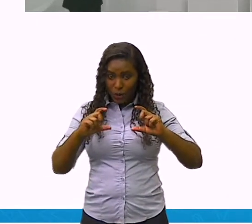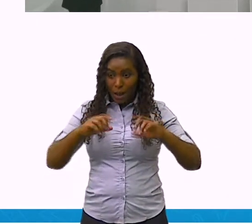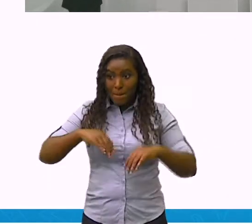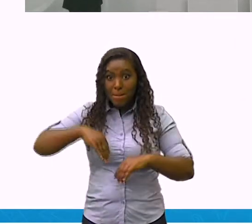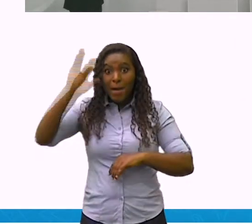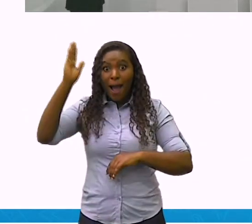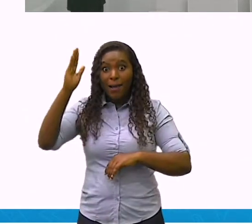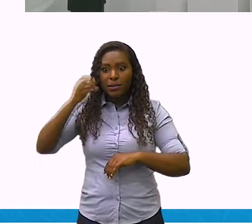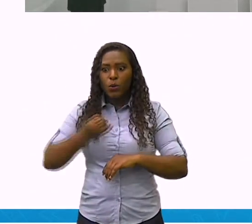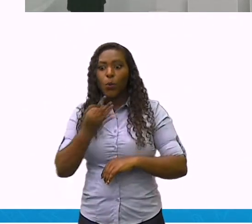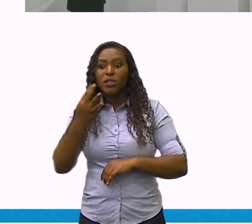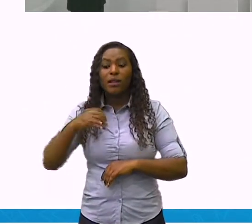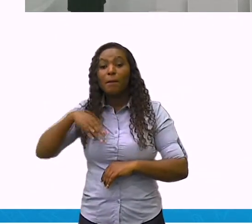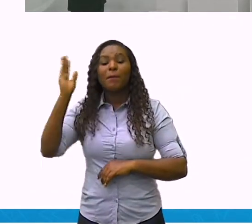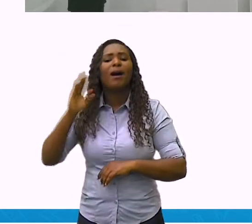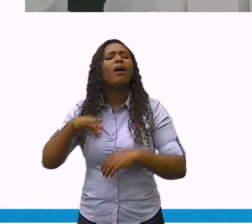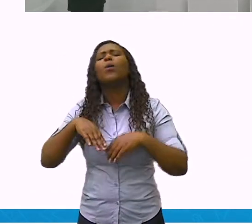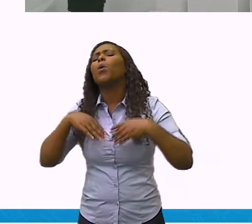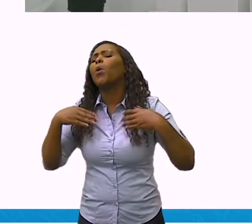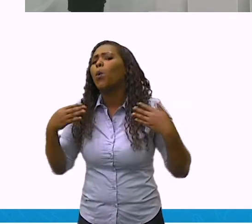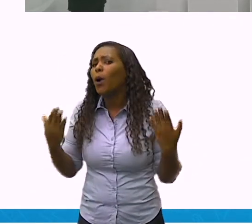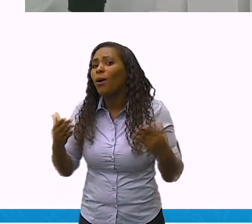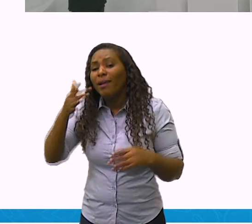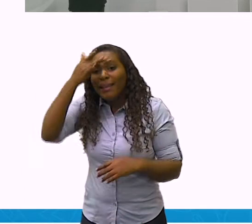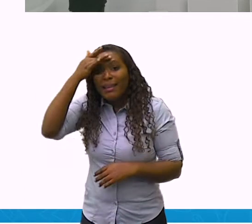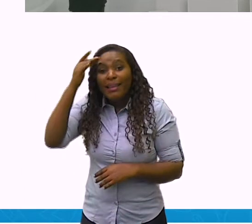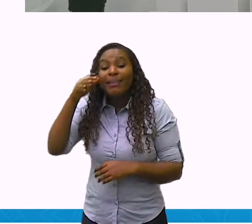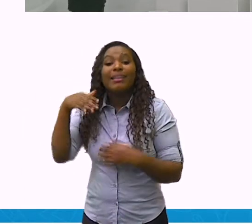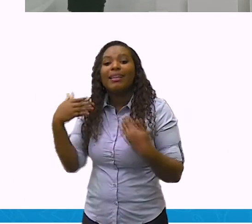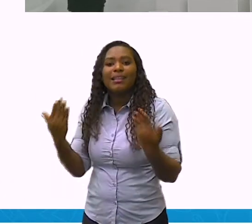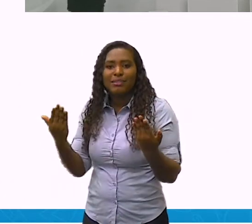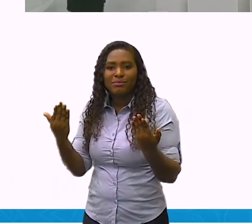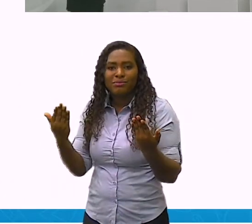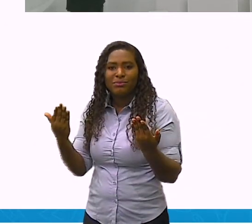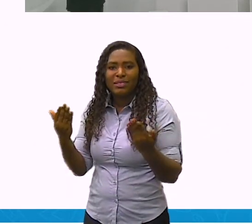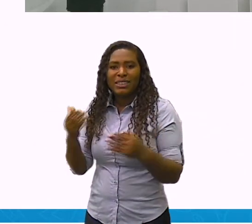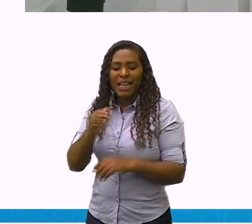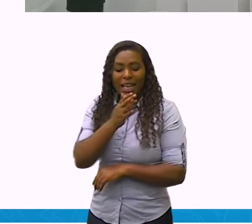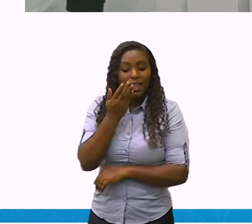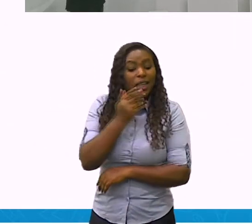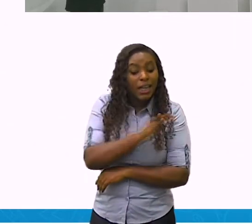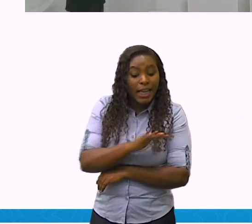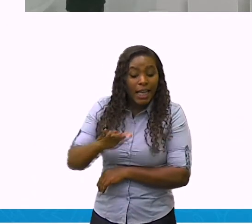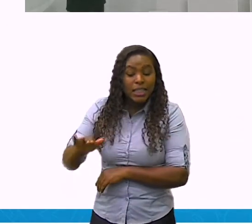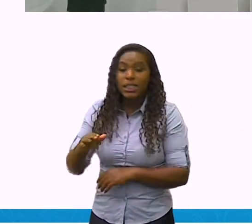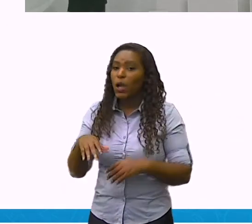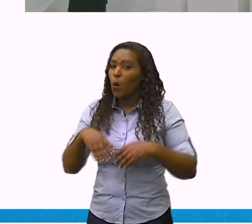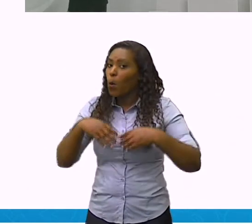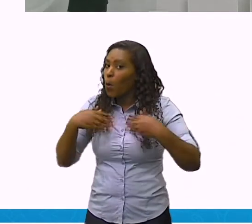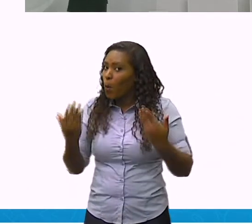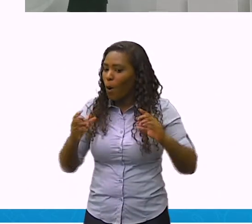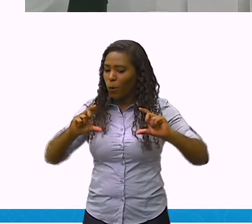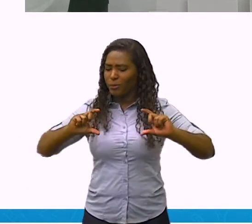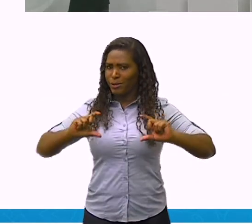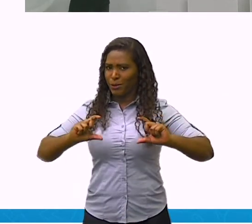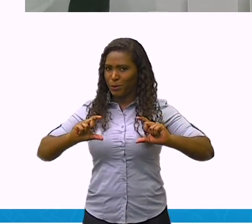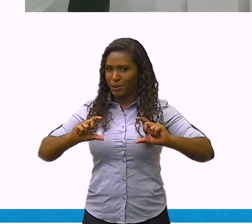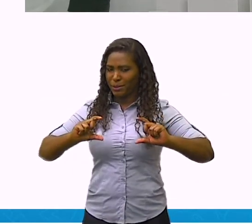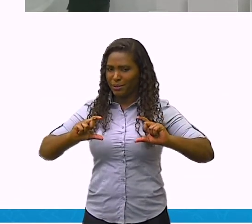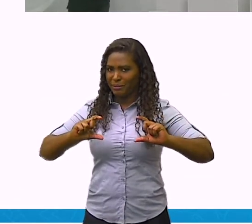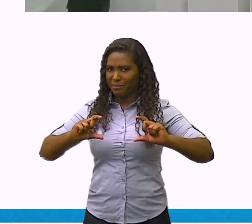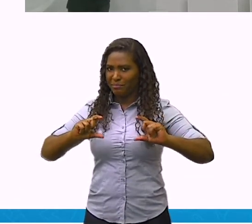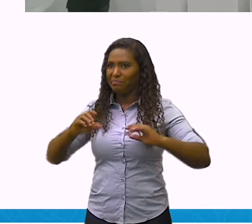pessoal? É o Caio, Helena, Maria, Heitor, Cássia ou